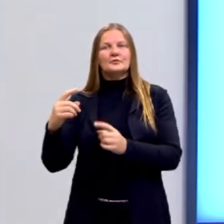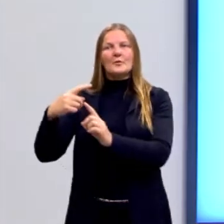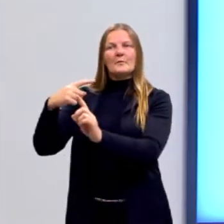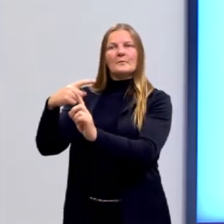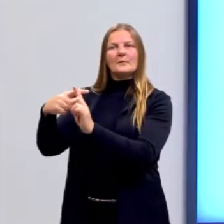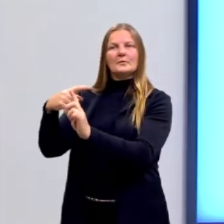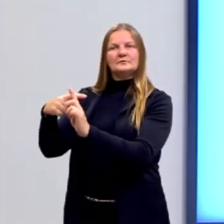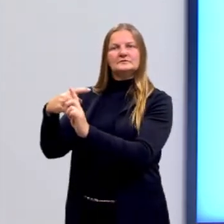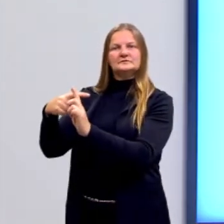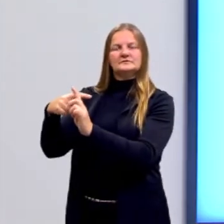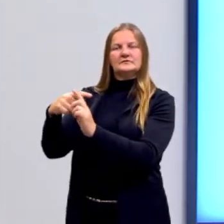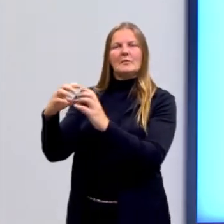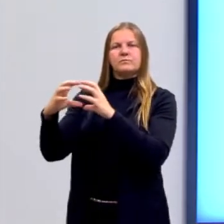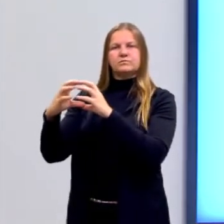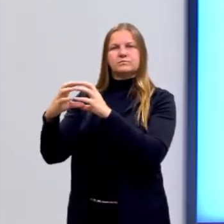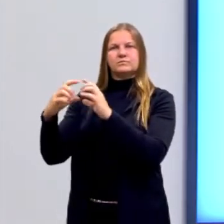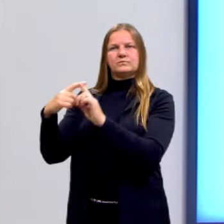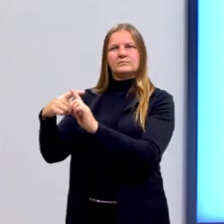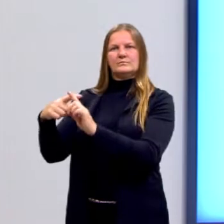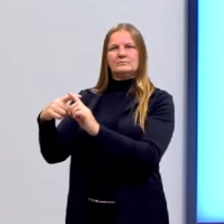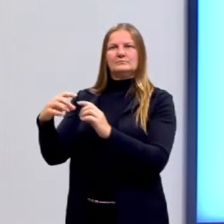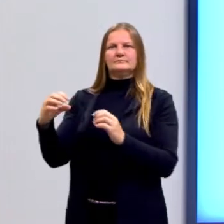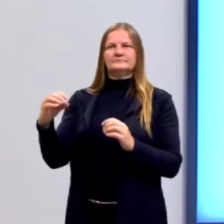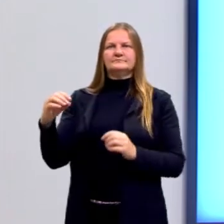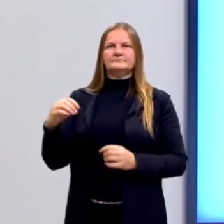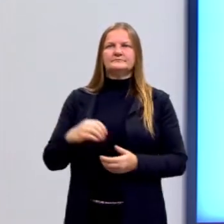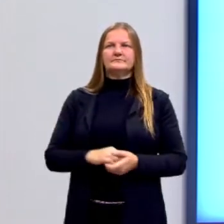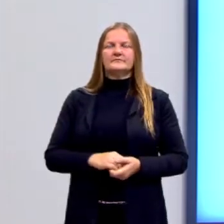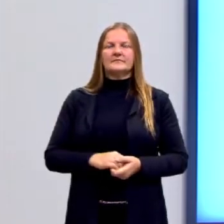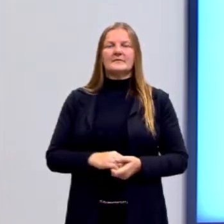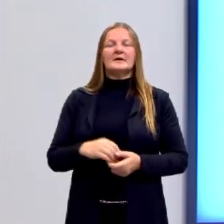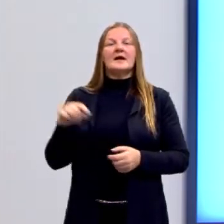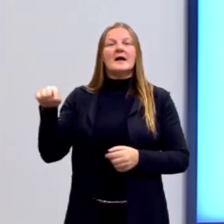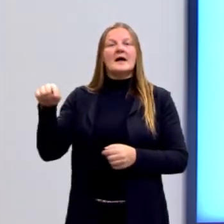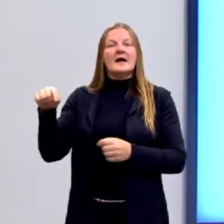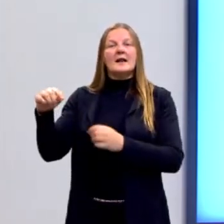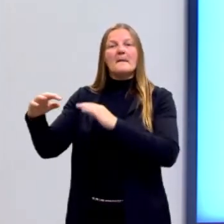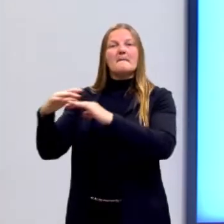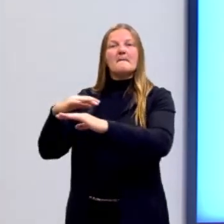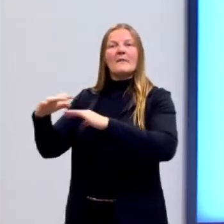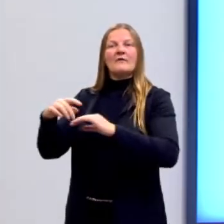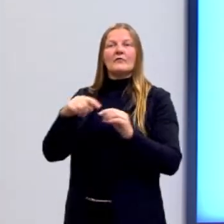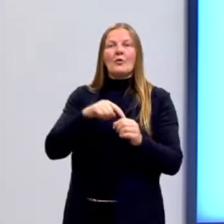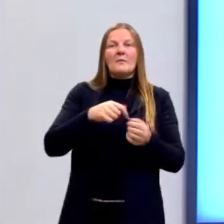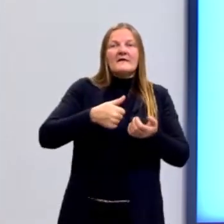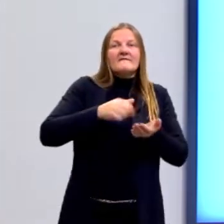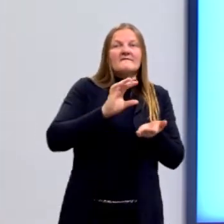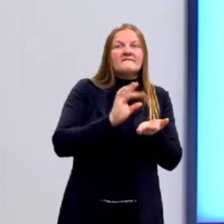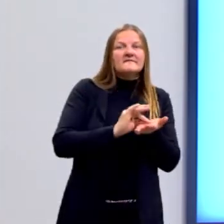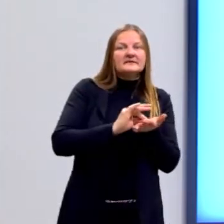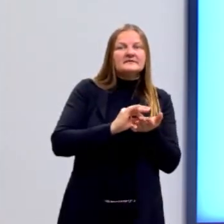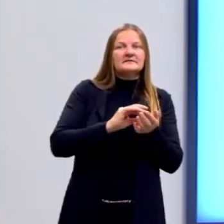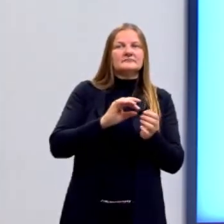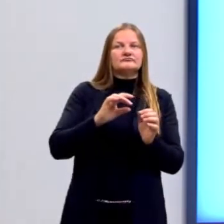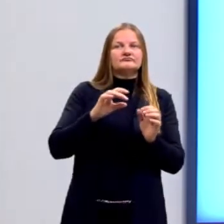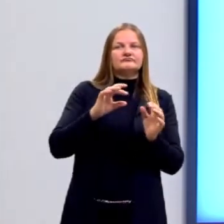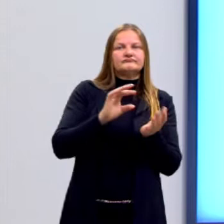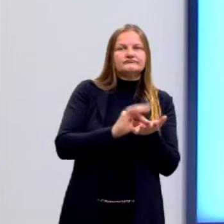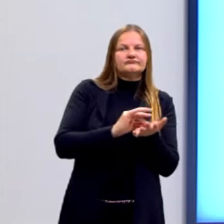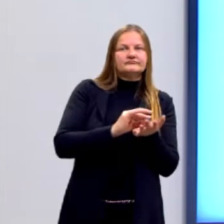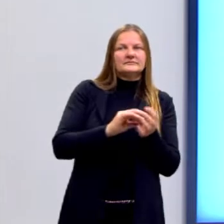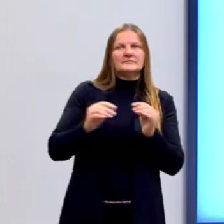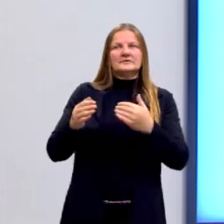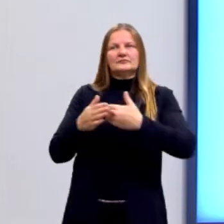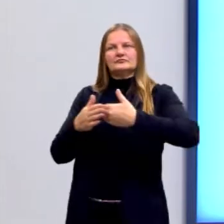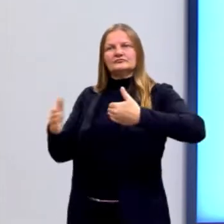carga né positiva tá e dessa vez essa carga é móvel Então ela consegue se movimentar e a gente tem aqui uma distância